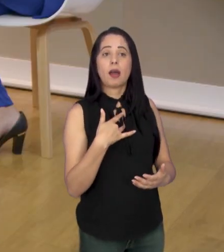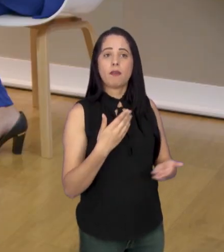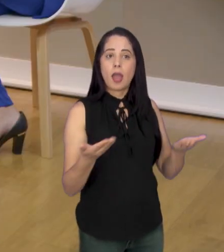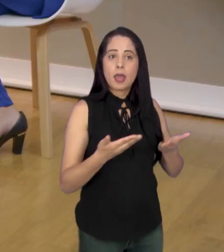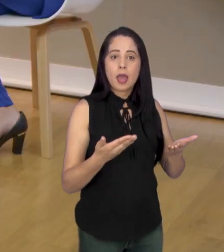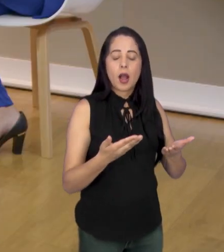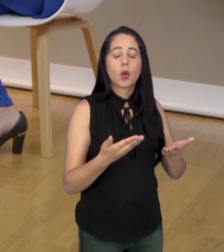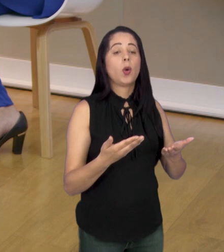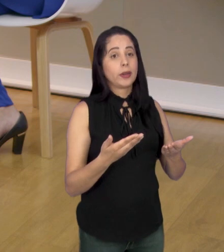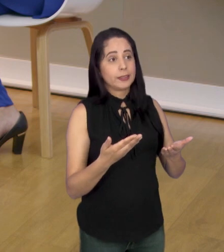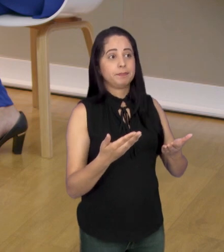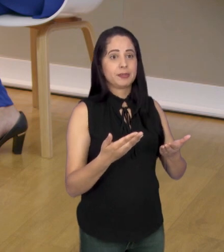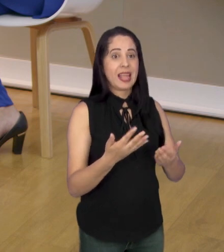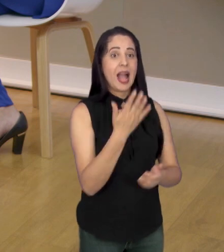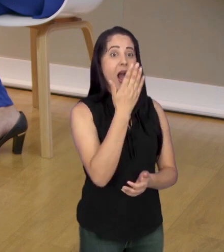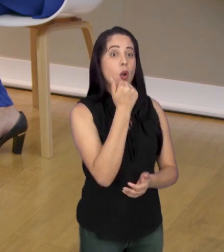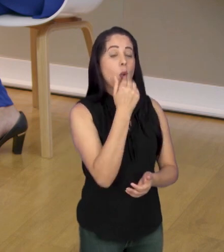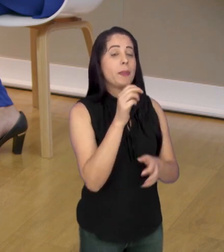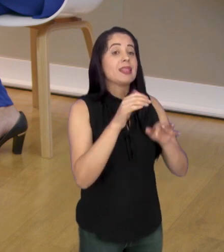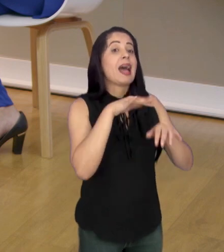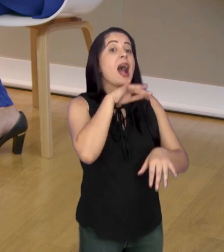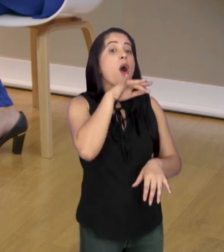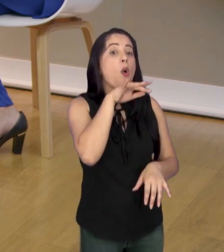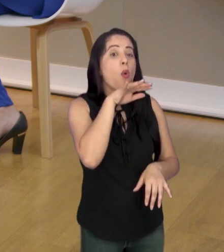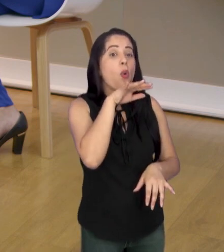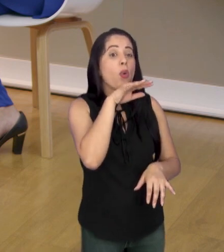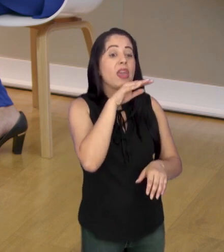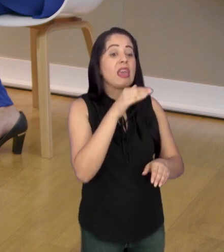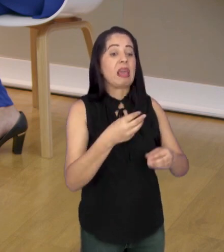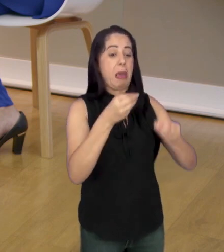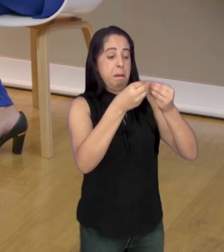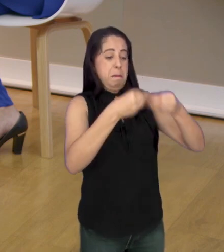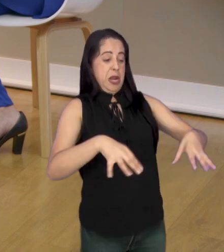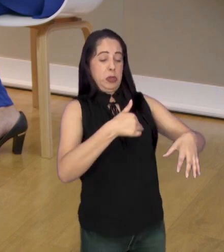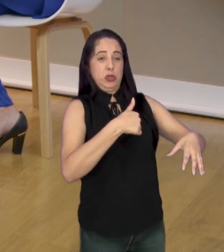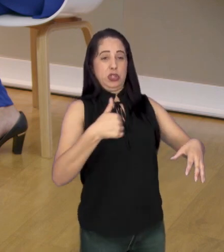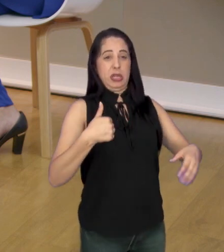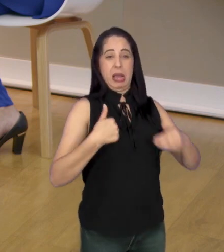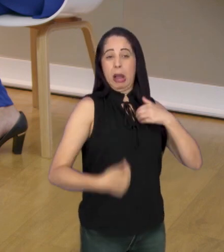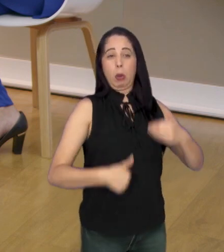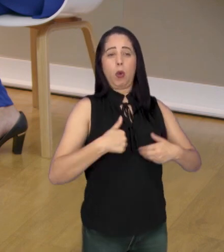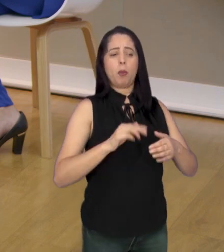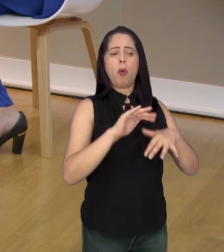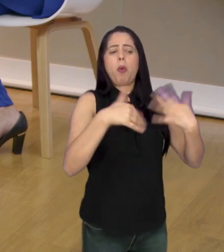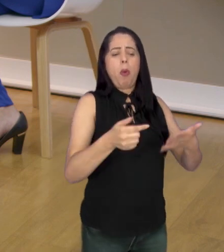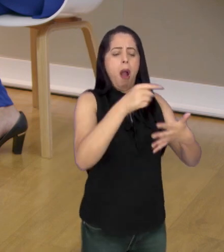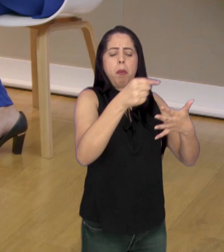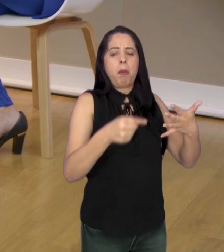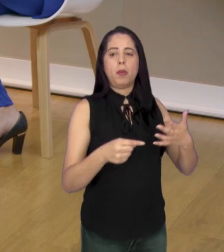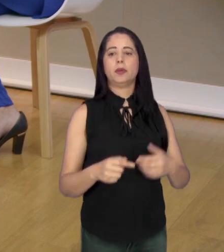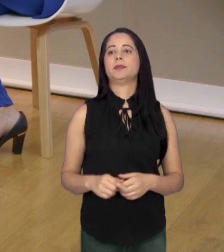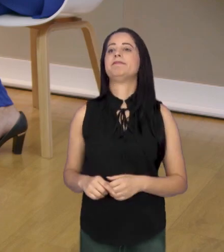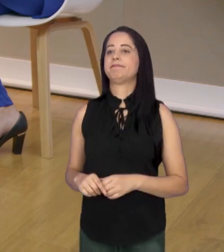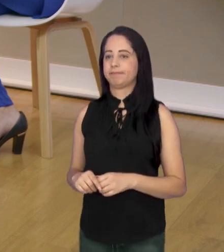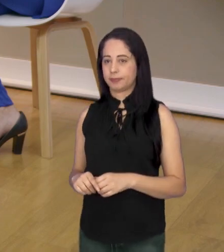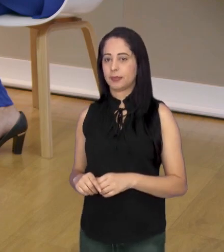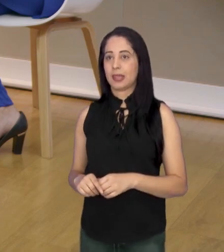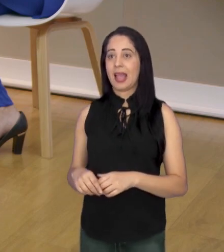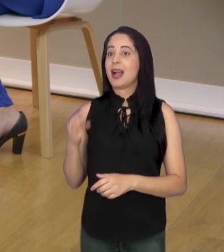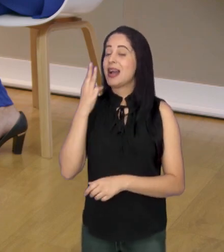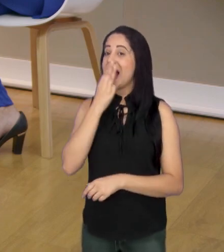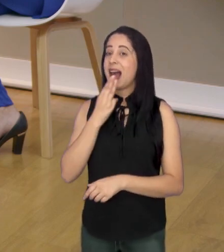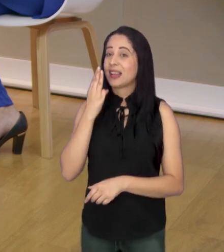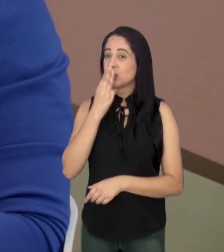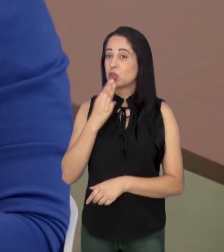vamos falar um pouquinho sobre os alimentos que provocam esse processo inflamatório no nosso organismo. Quais são? Legal, é bem simples.